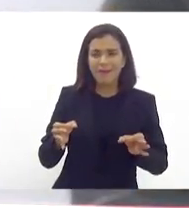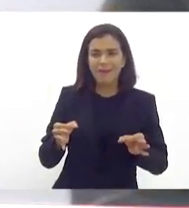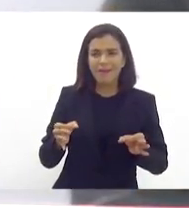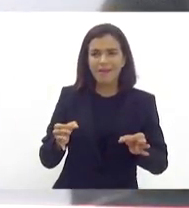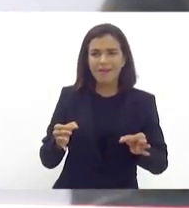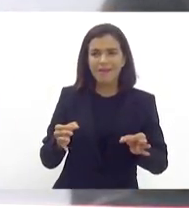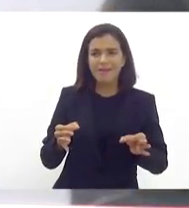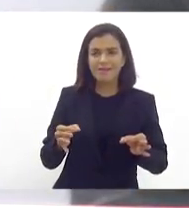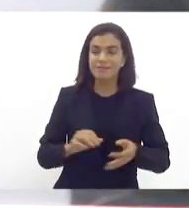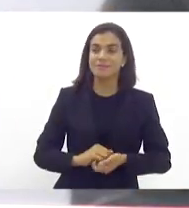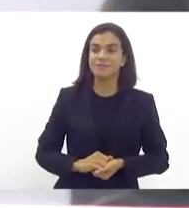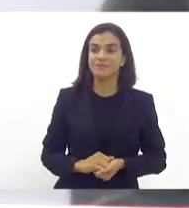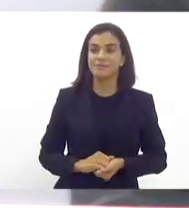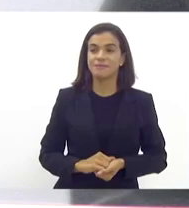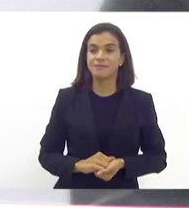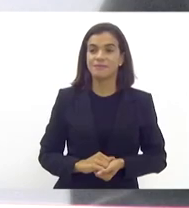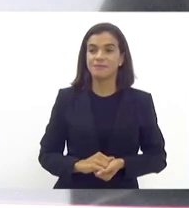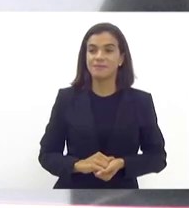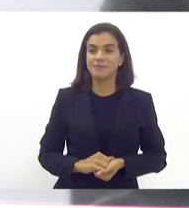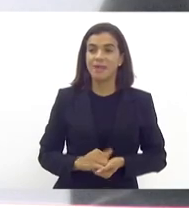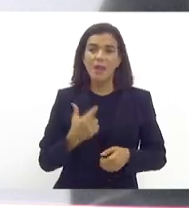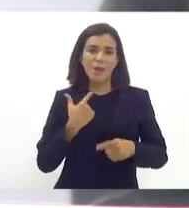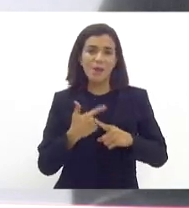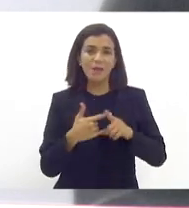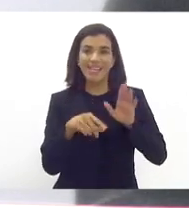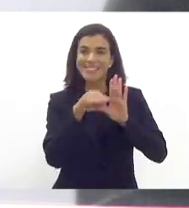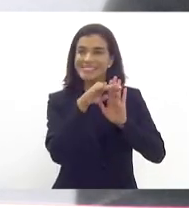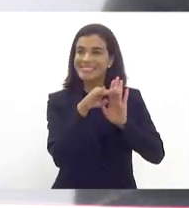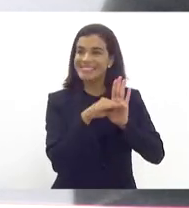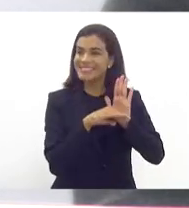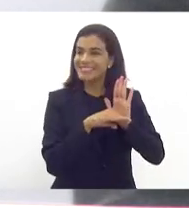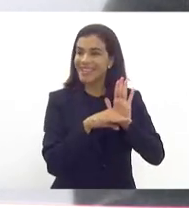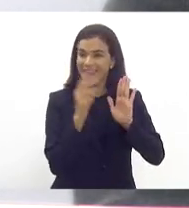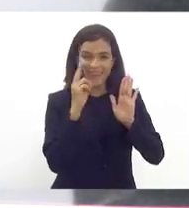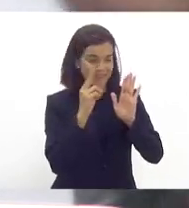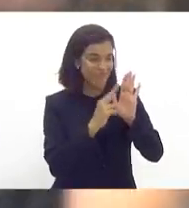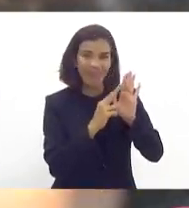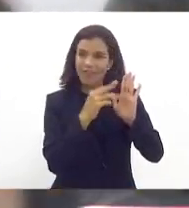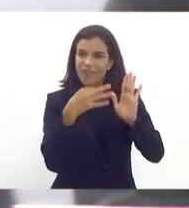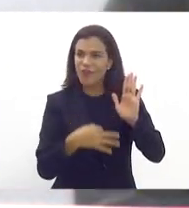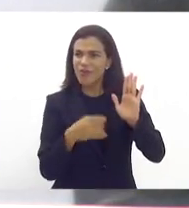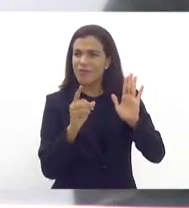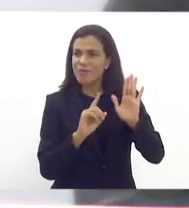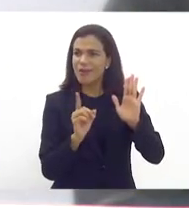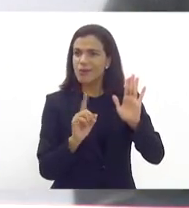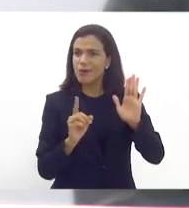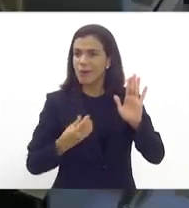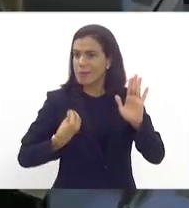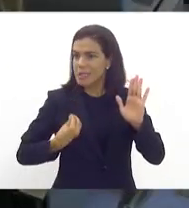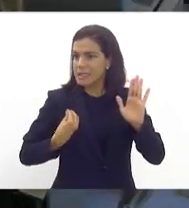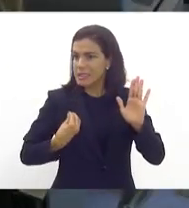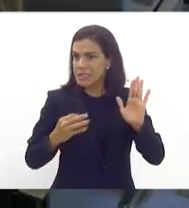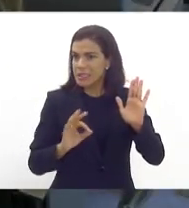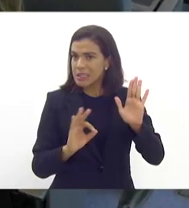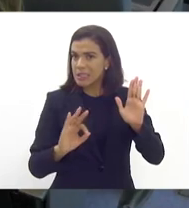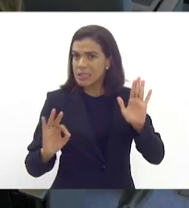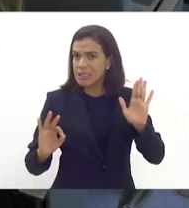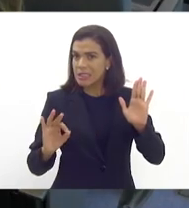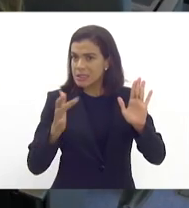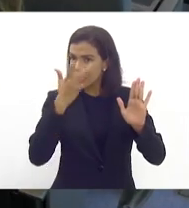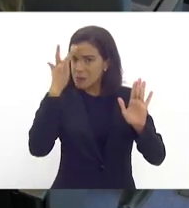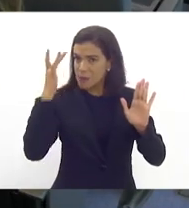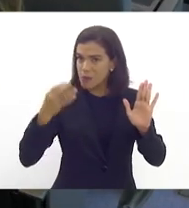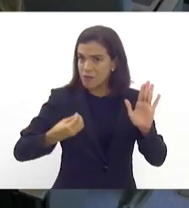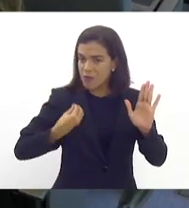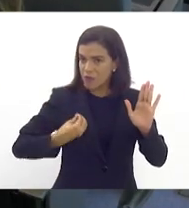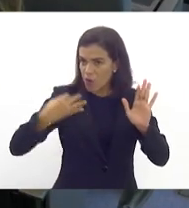abid é que tá na na lista achoi que foi não foi confirmado Carlos aqui a presença as pessoas que estavam